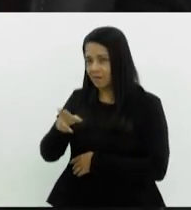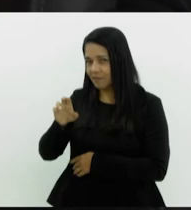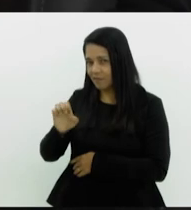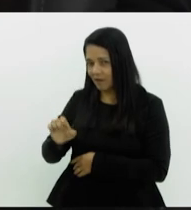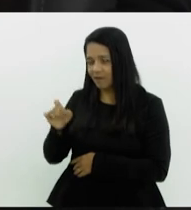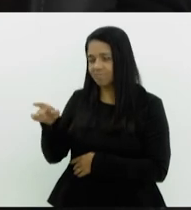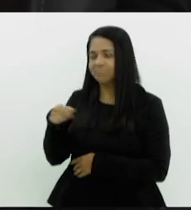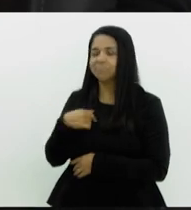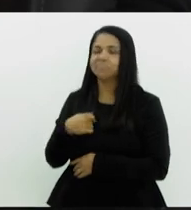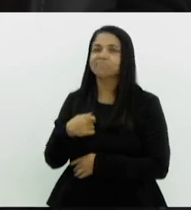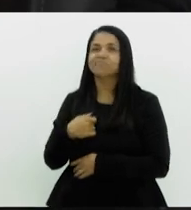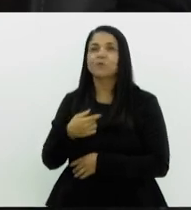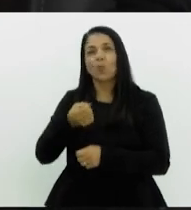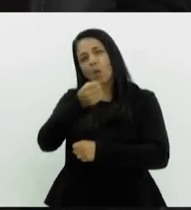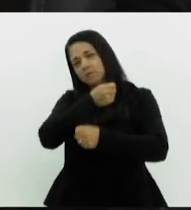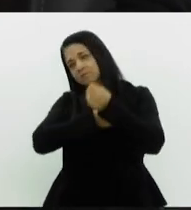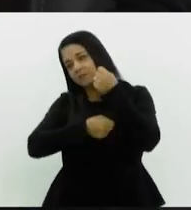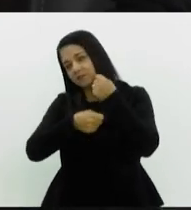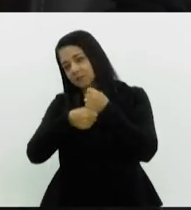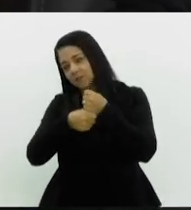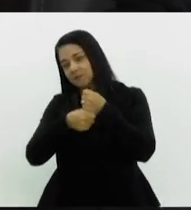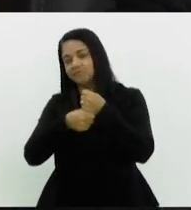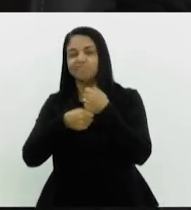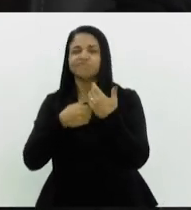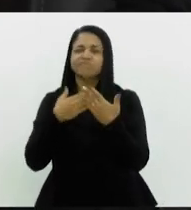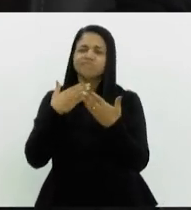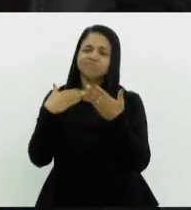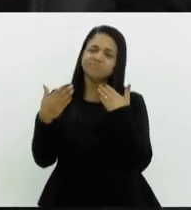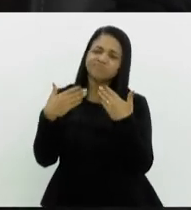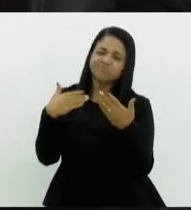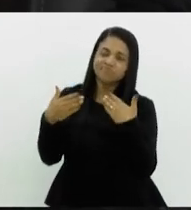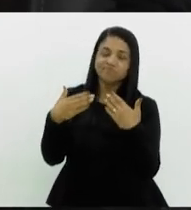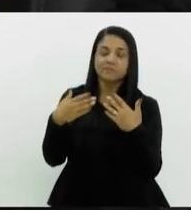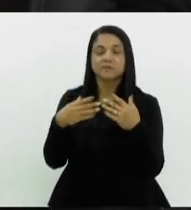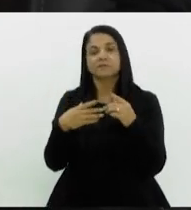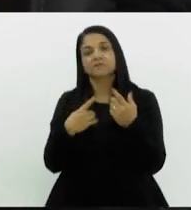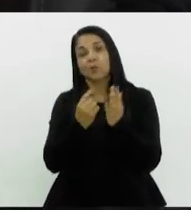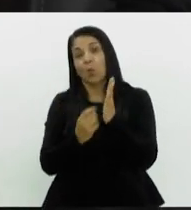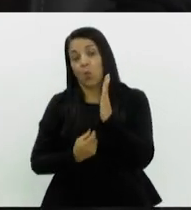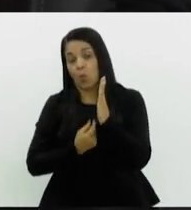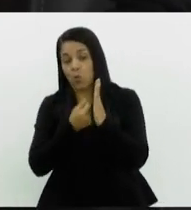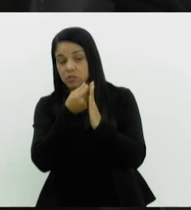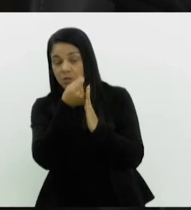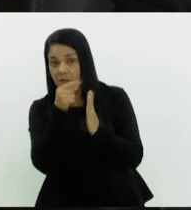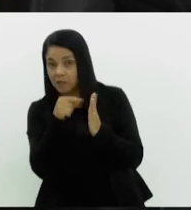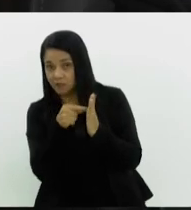belo dia, ano passado, nós estávamos discutindo o orçamento.